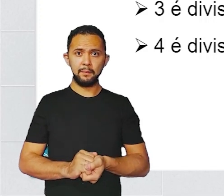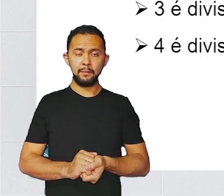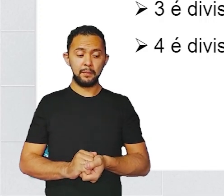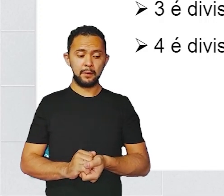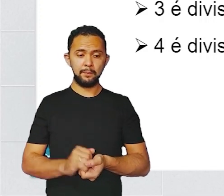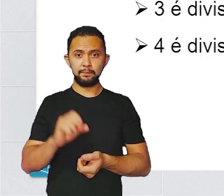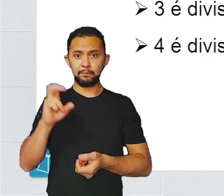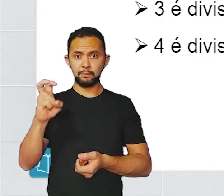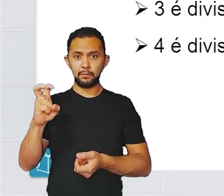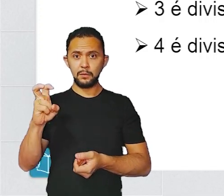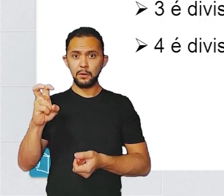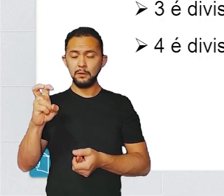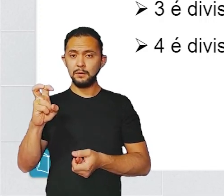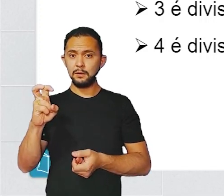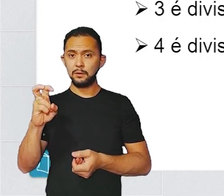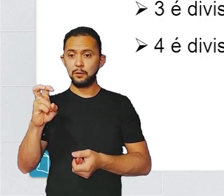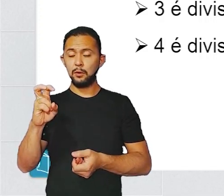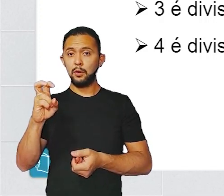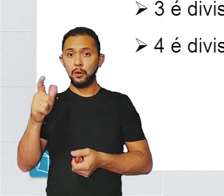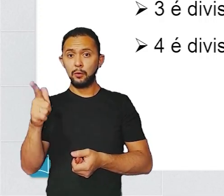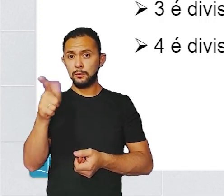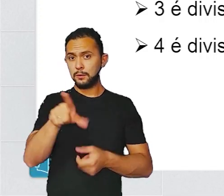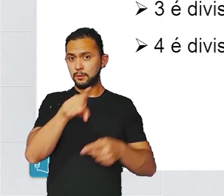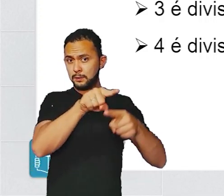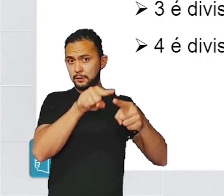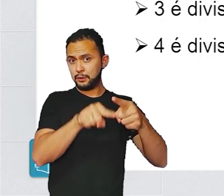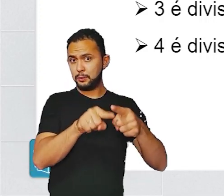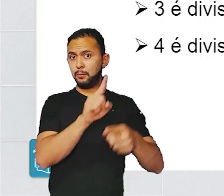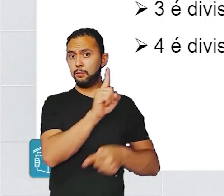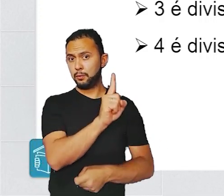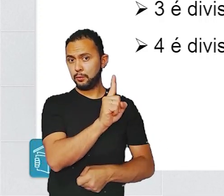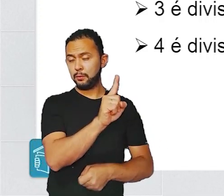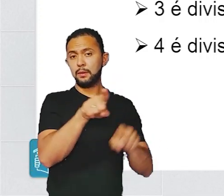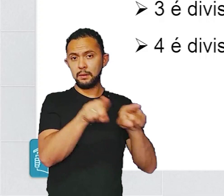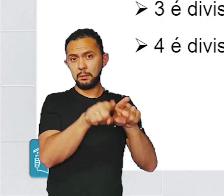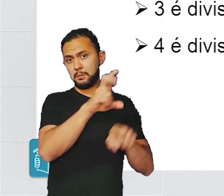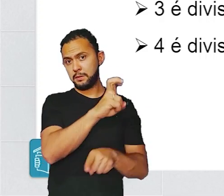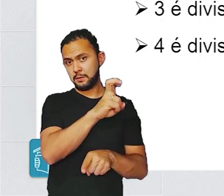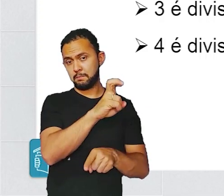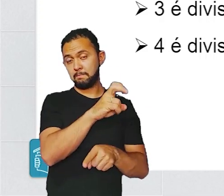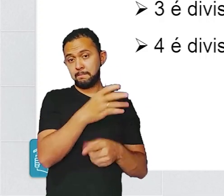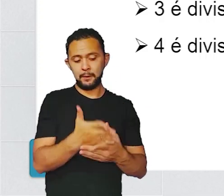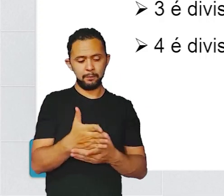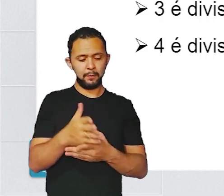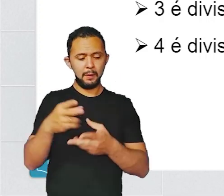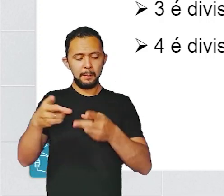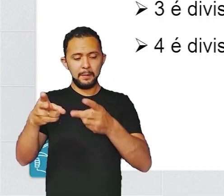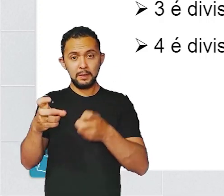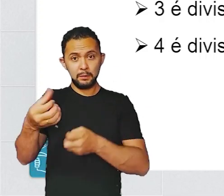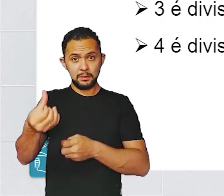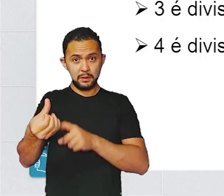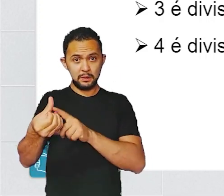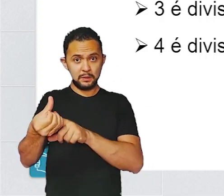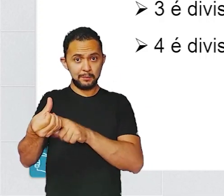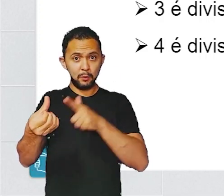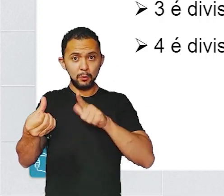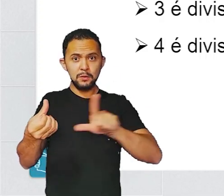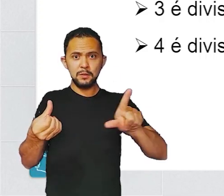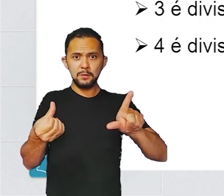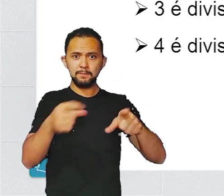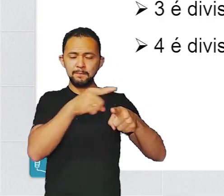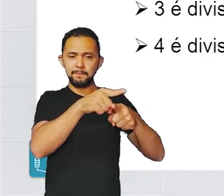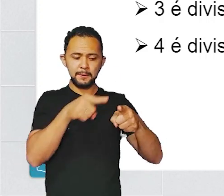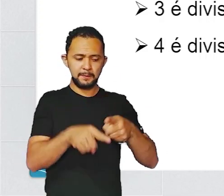divisível apenas por 1 e por 5. Já o 6 ele é divisível por 1, por 2, por 3, por 6. O 7 só tem